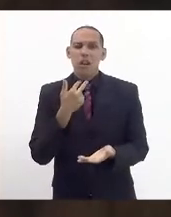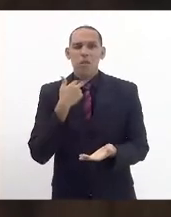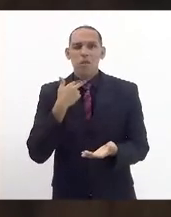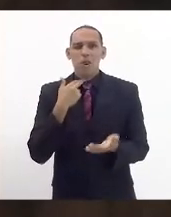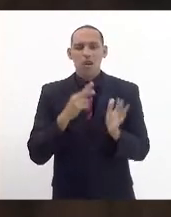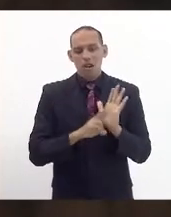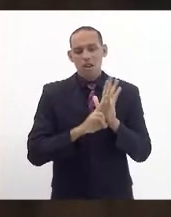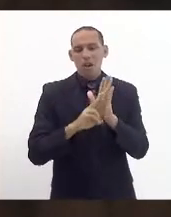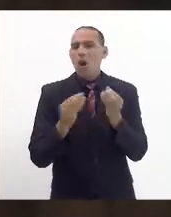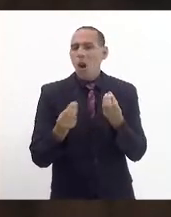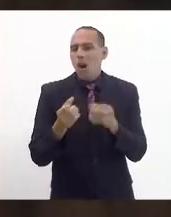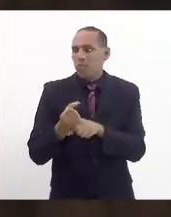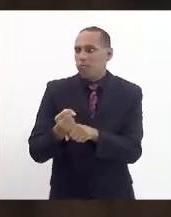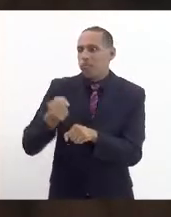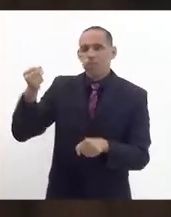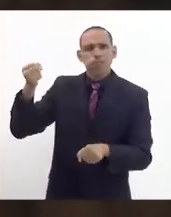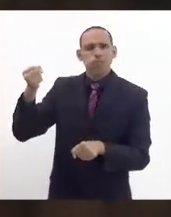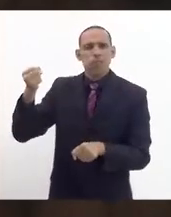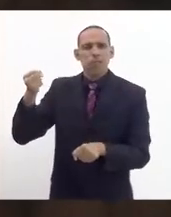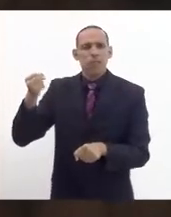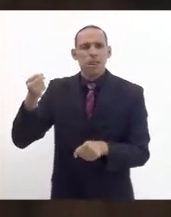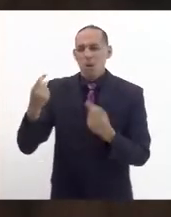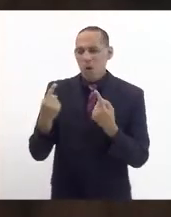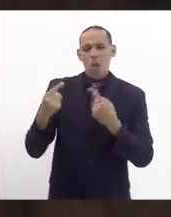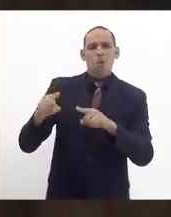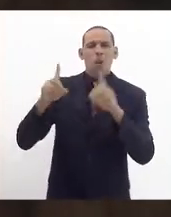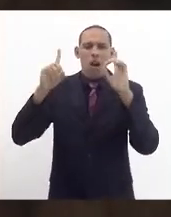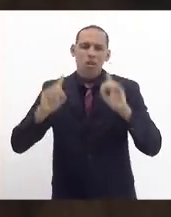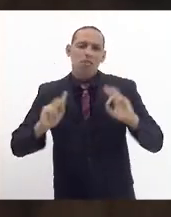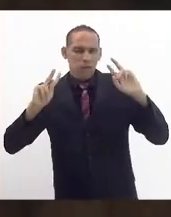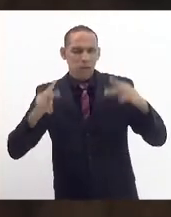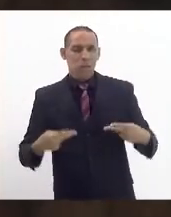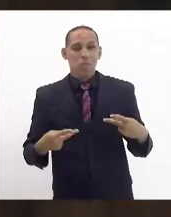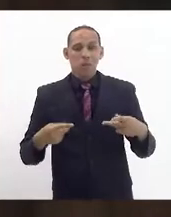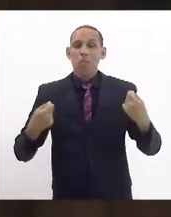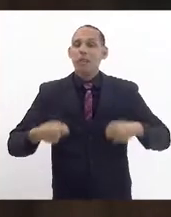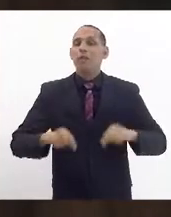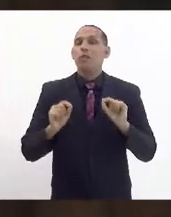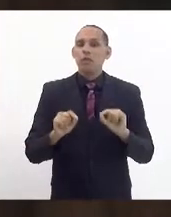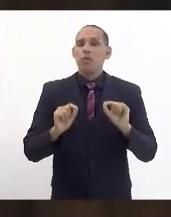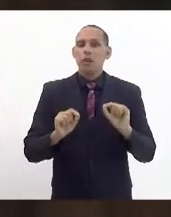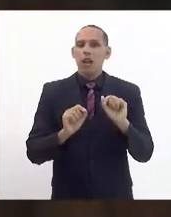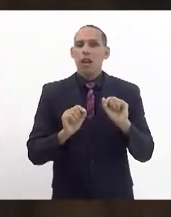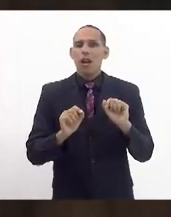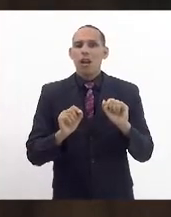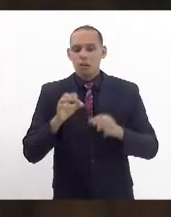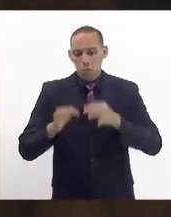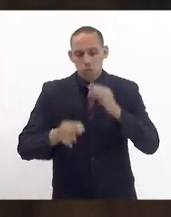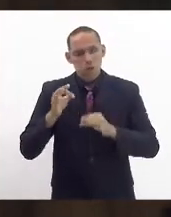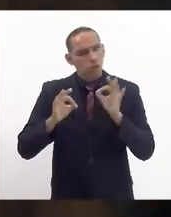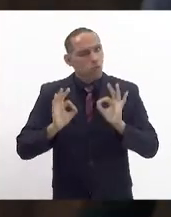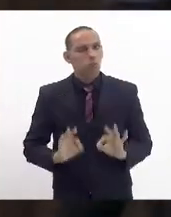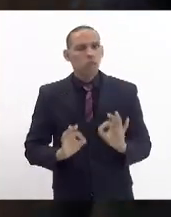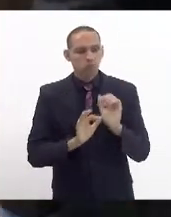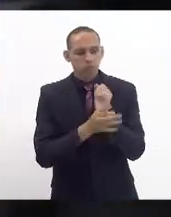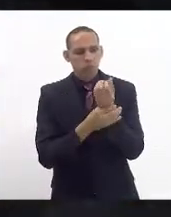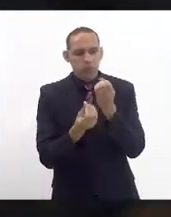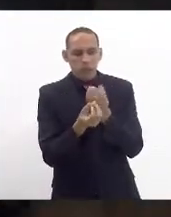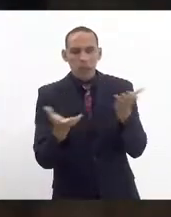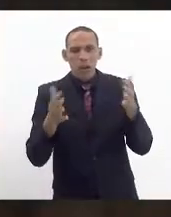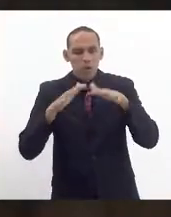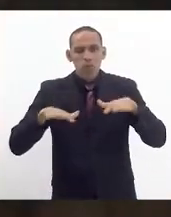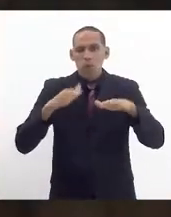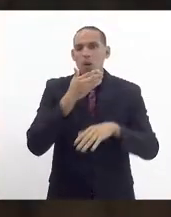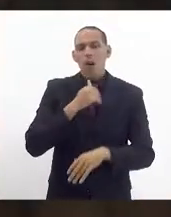a partir de um taco da violação de direitos. É preciso que garanta-se um julgamento justo para todos e todas, e